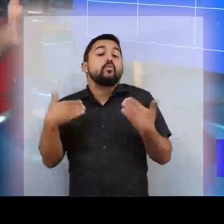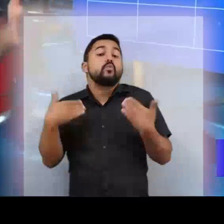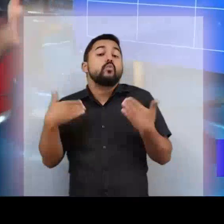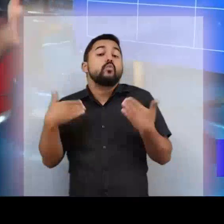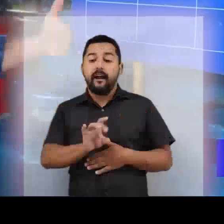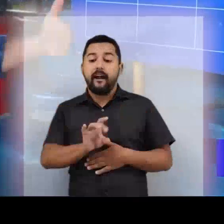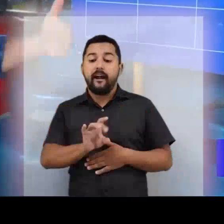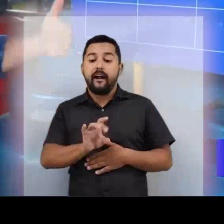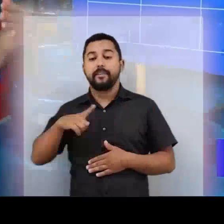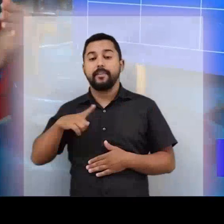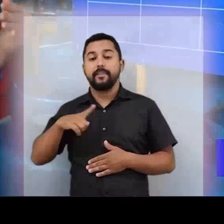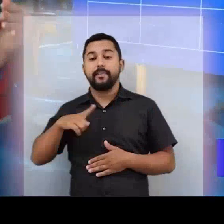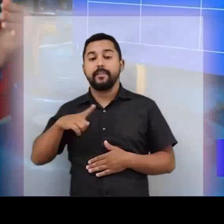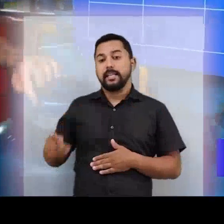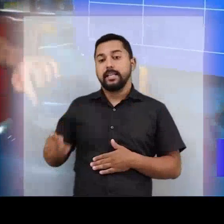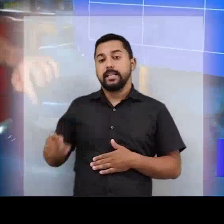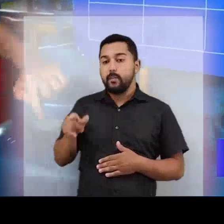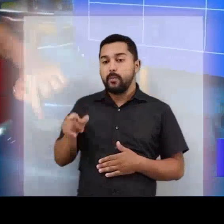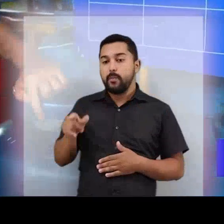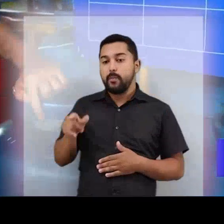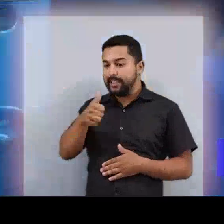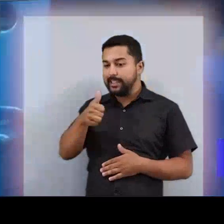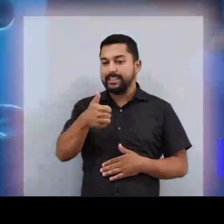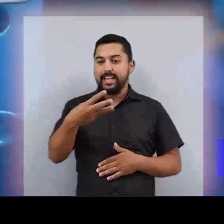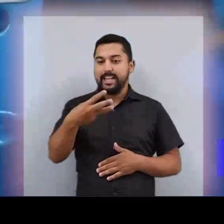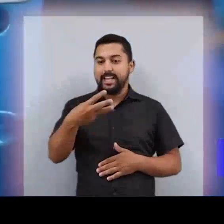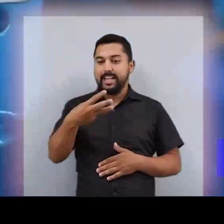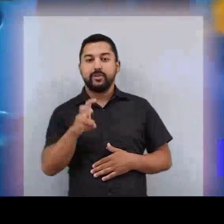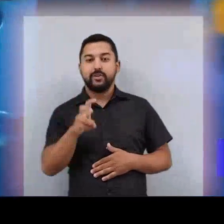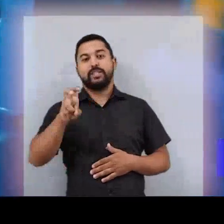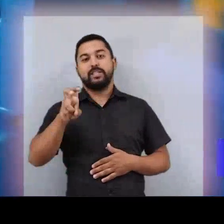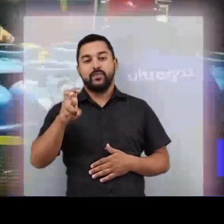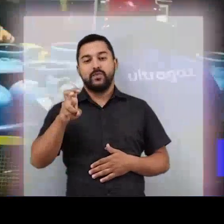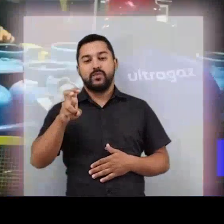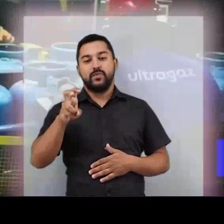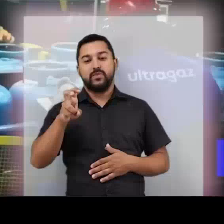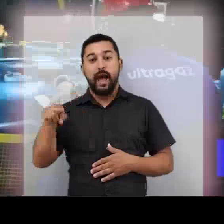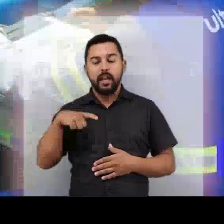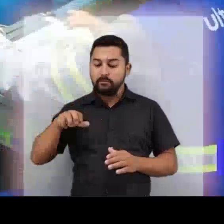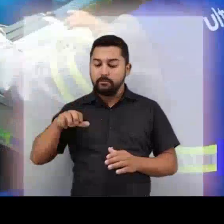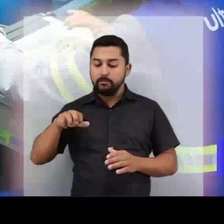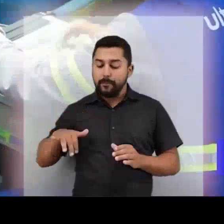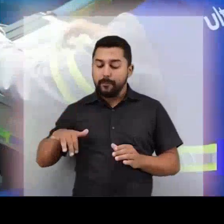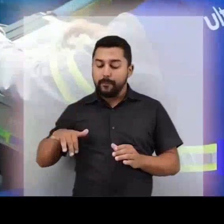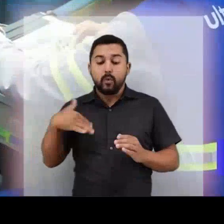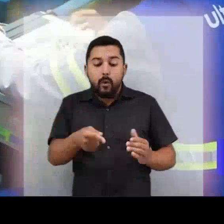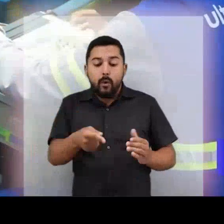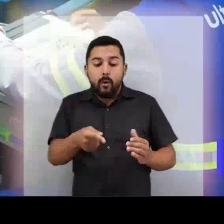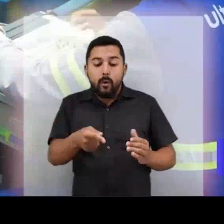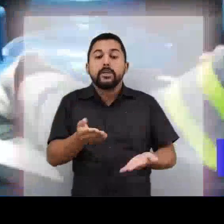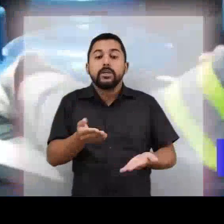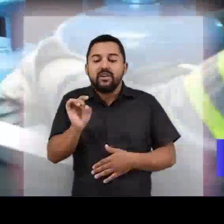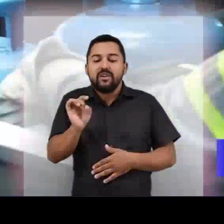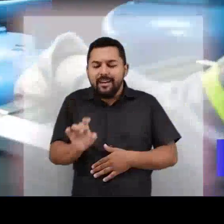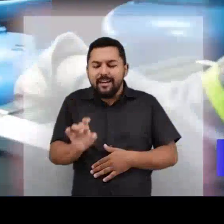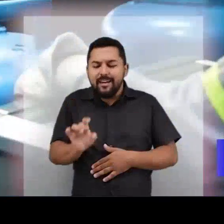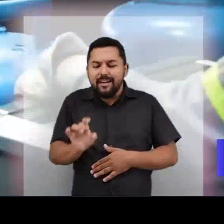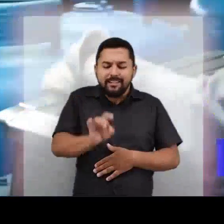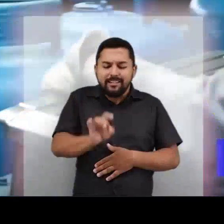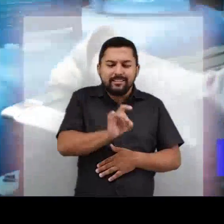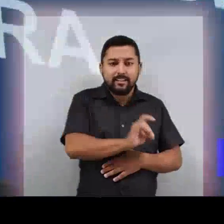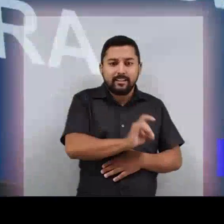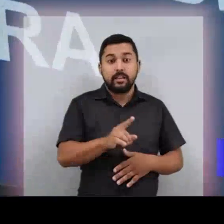que é diferente entre si, cada um tem um peso. Esse aqui tem 13,5 kg, por exemplo. Nesse computador, ele vai digitar o peso de cada botijão